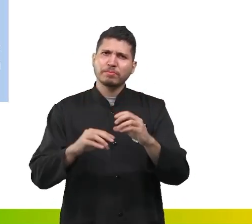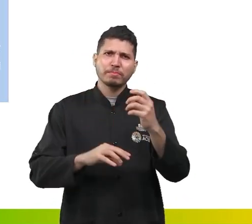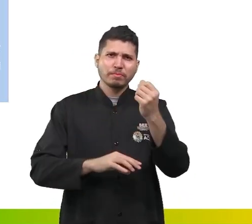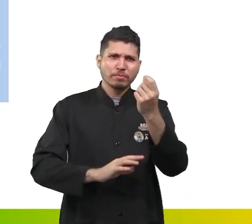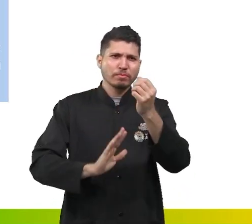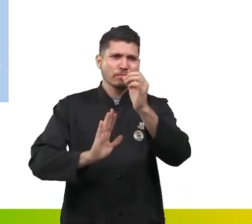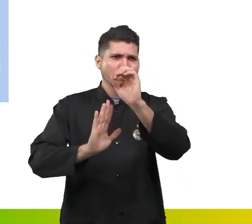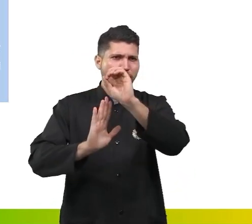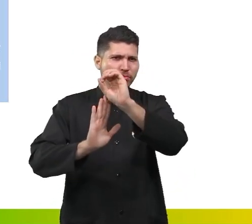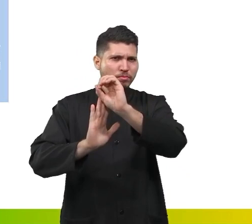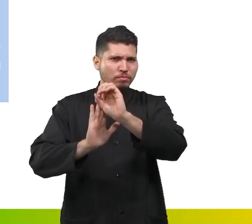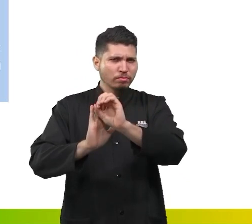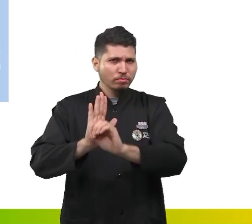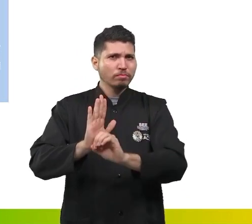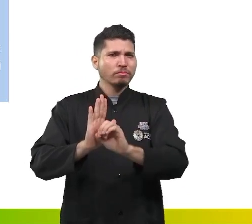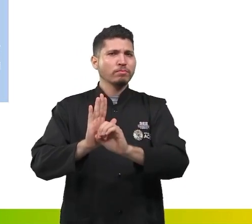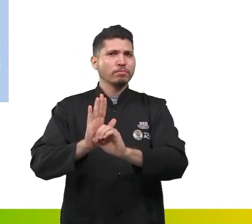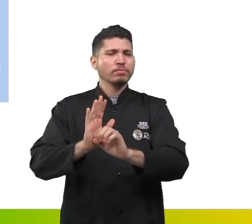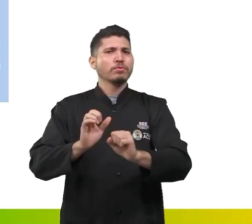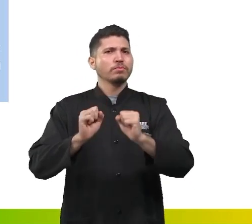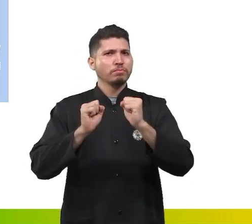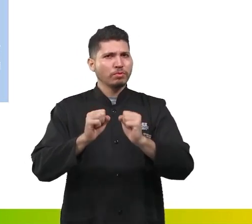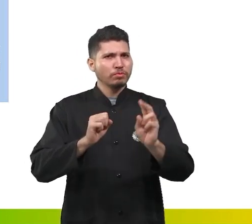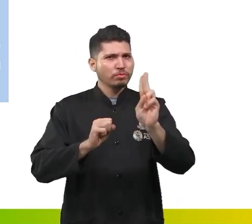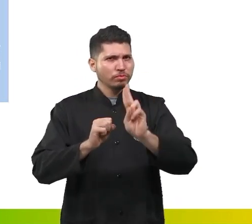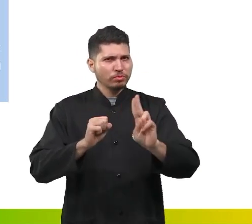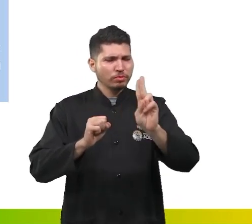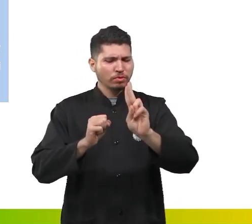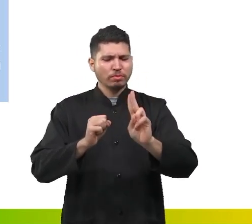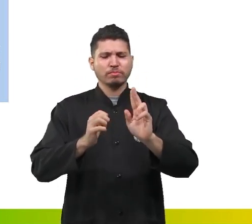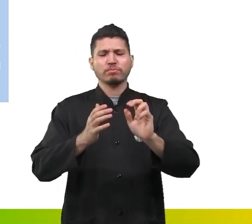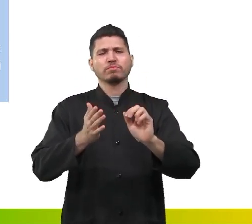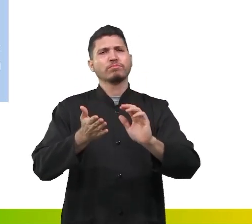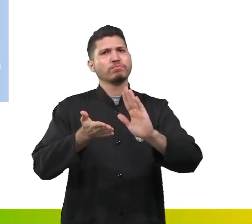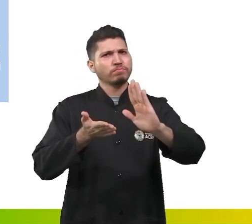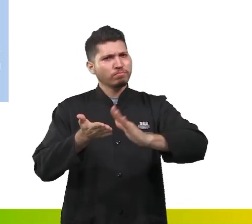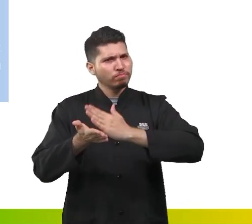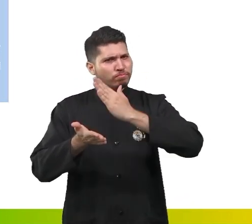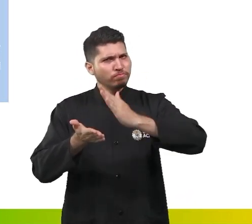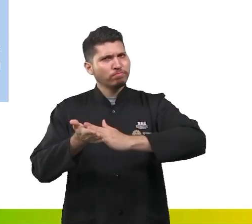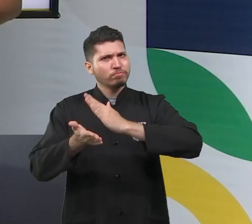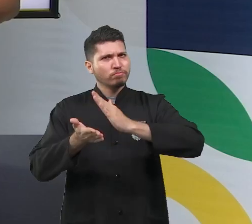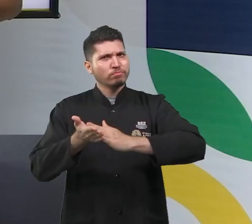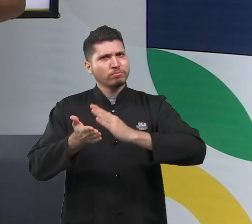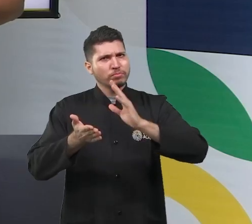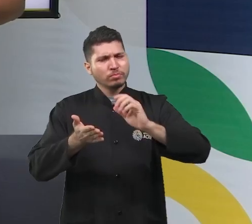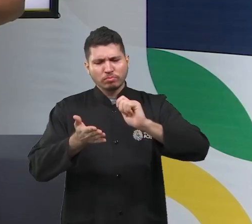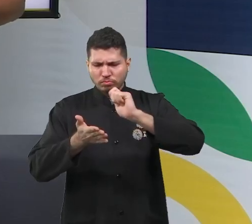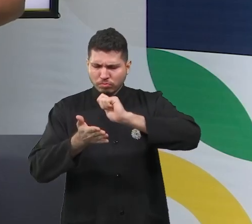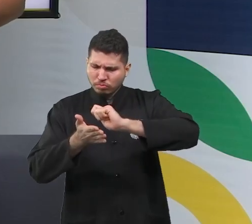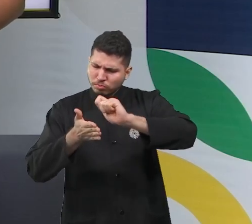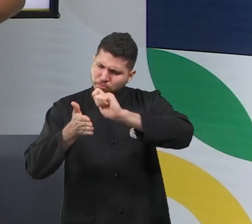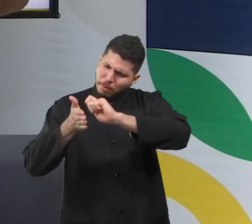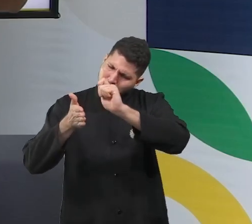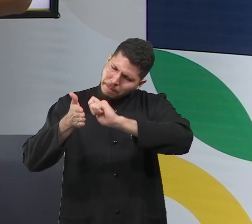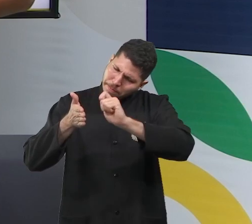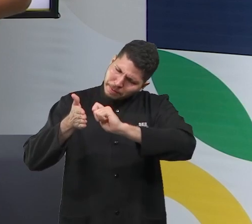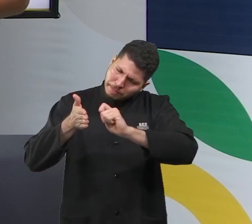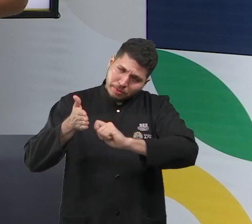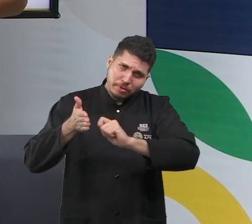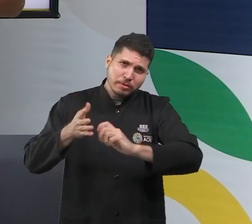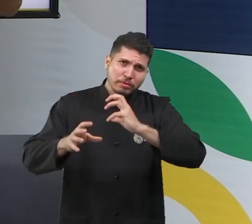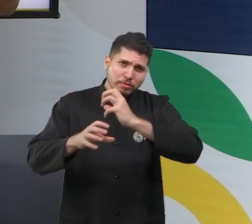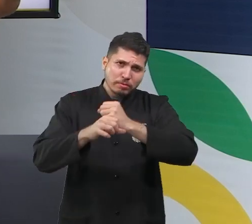da planilha, pessoal, você pode pegar um caderninho, anote tudo que entra, tudo que sai, some todos eles,